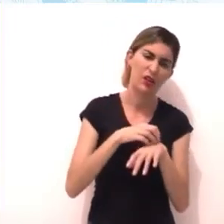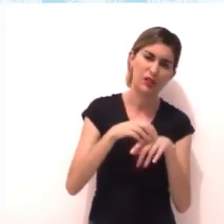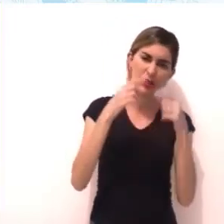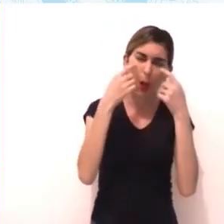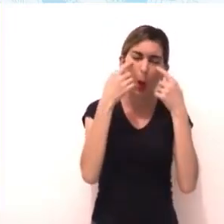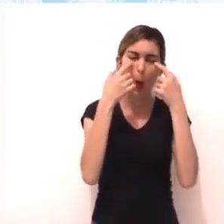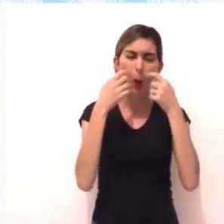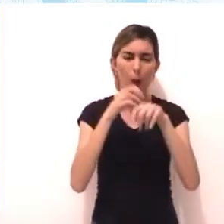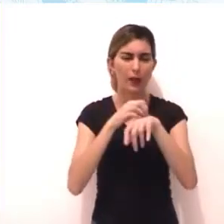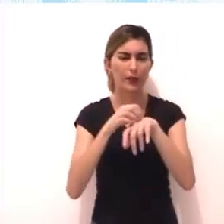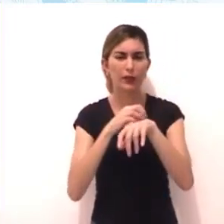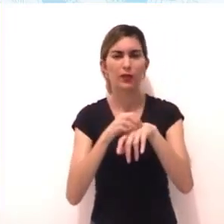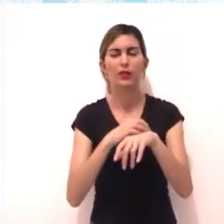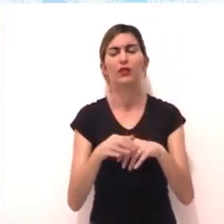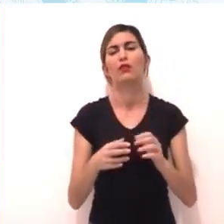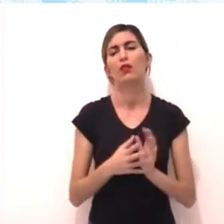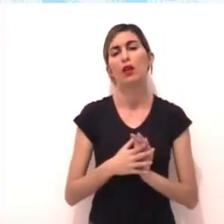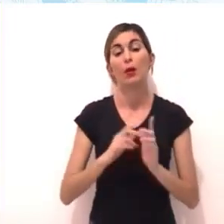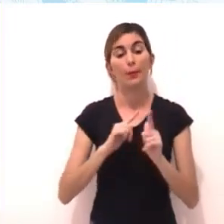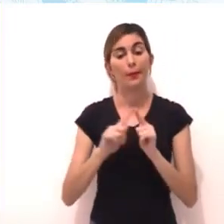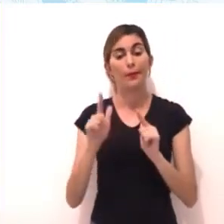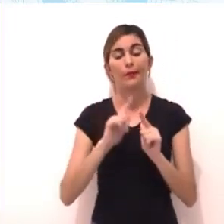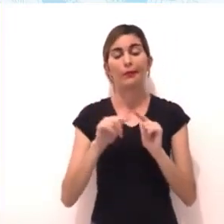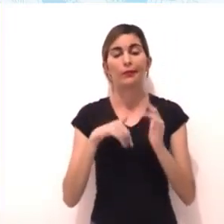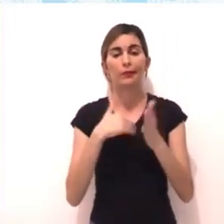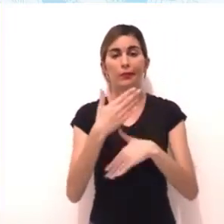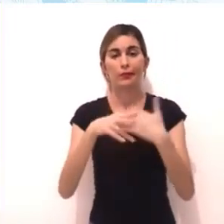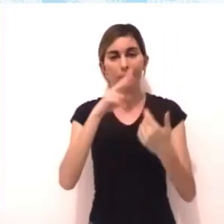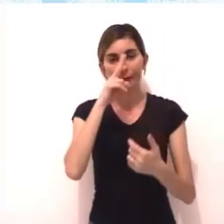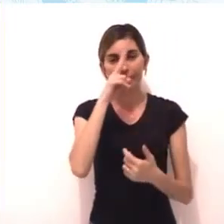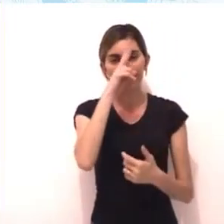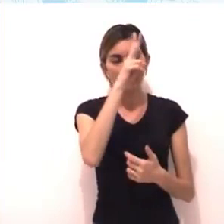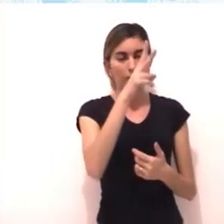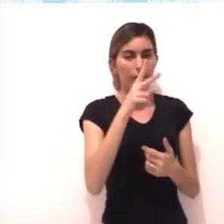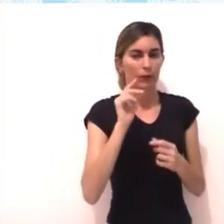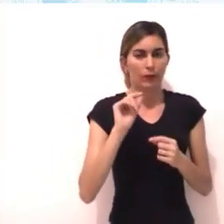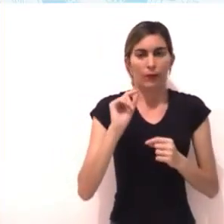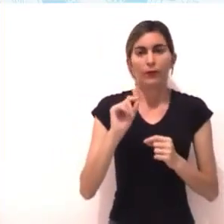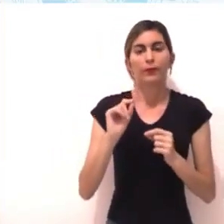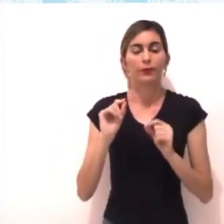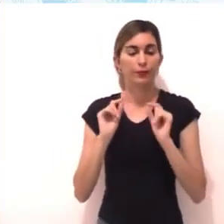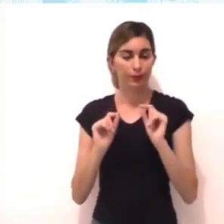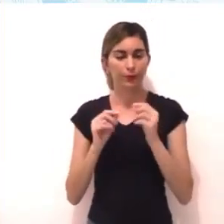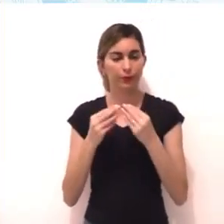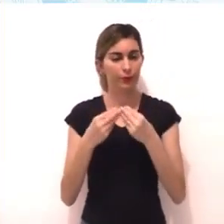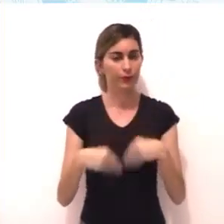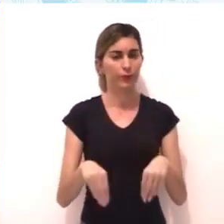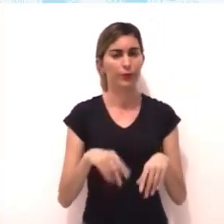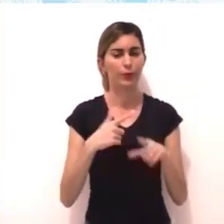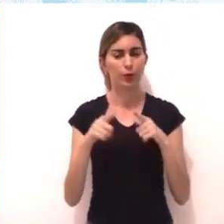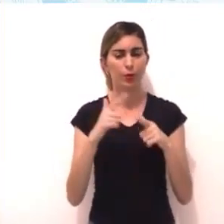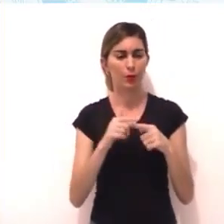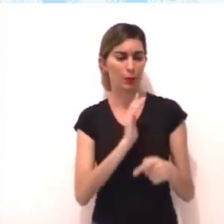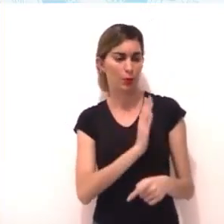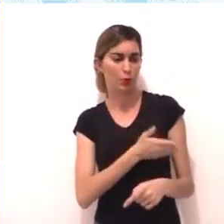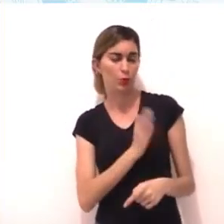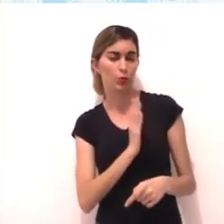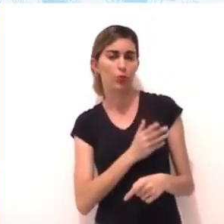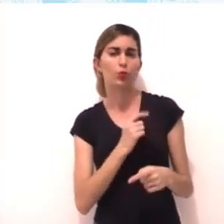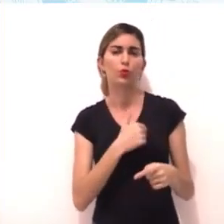nos olhos. Em problemas mais graves, ele pode provocar problemas